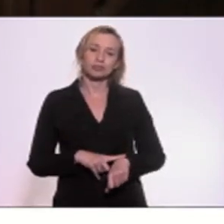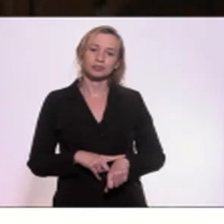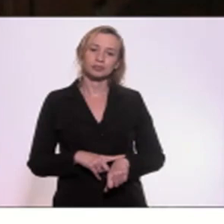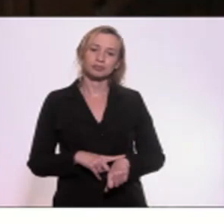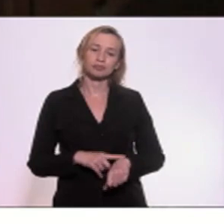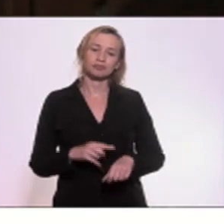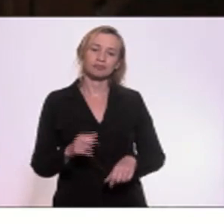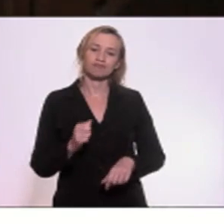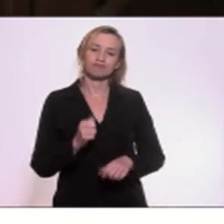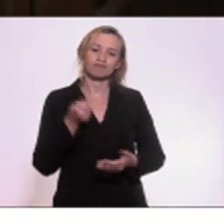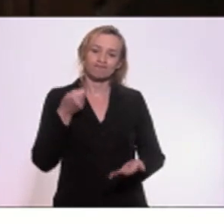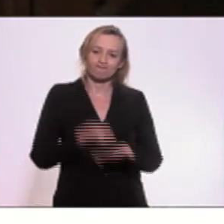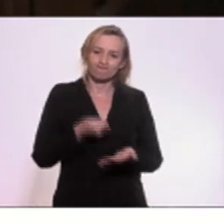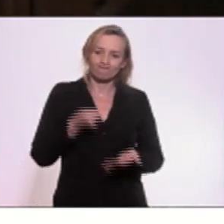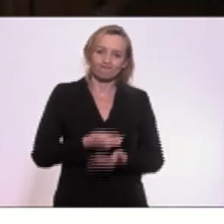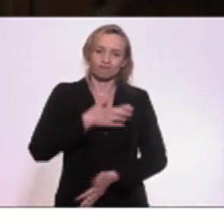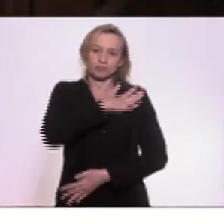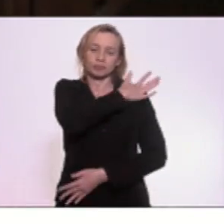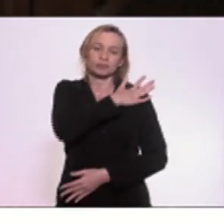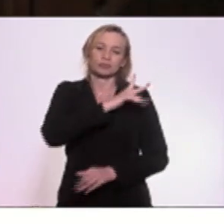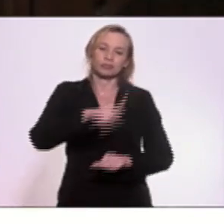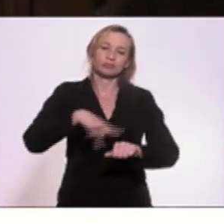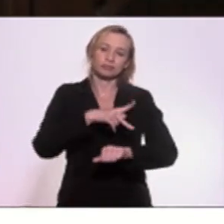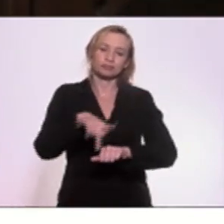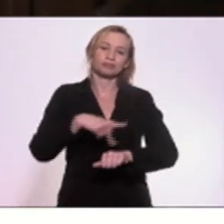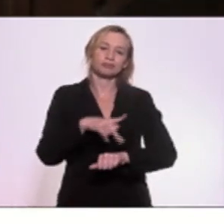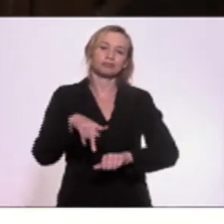de ditadura neste país.